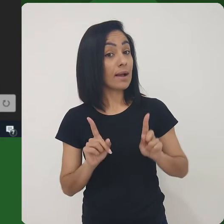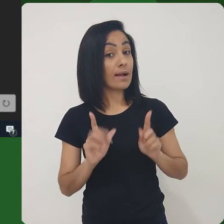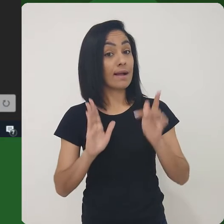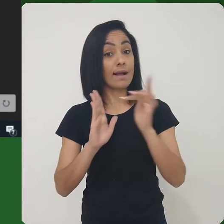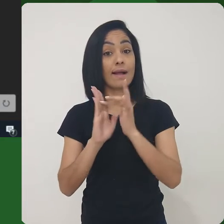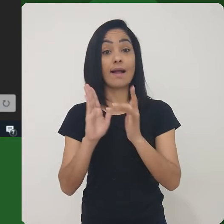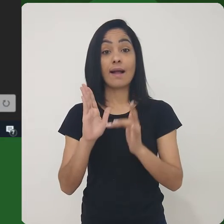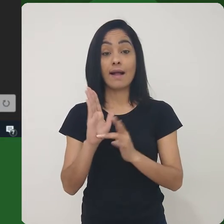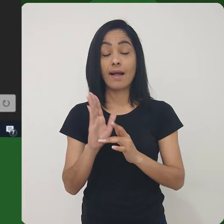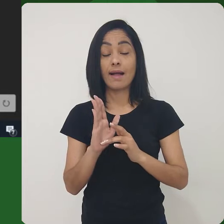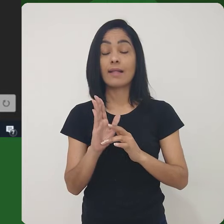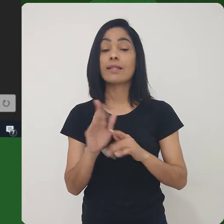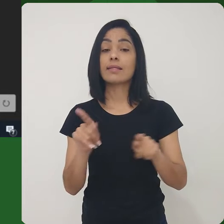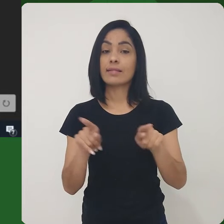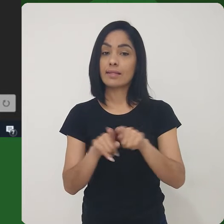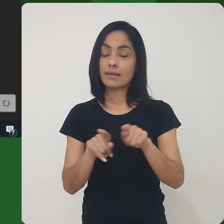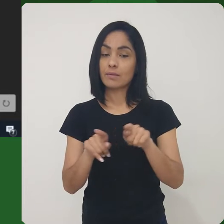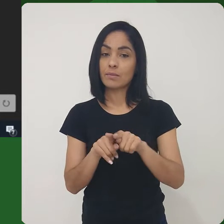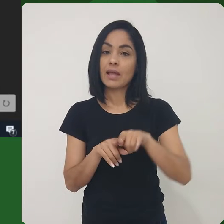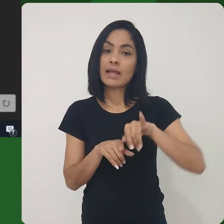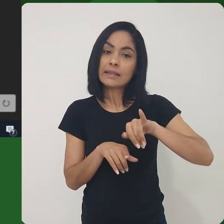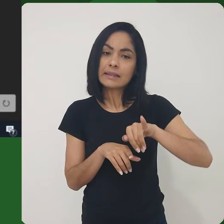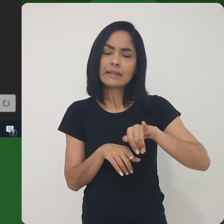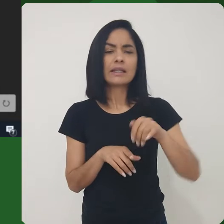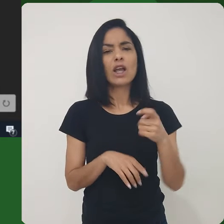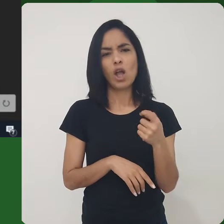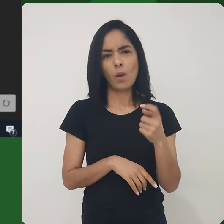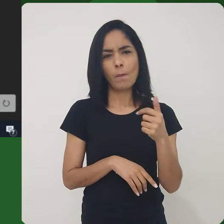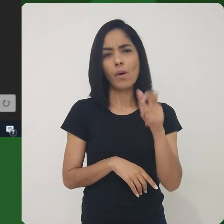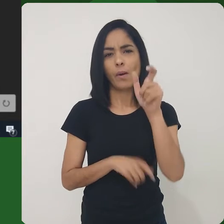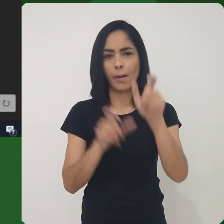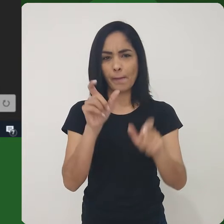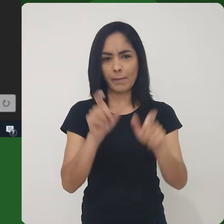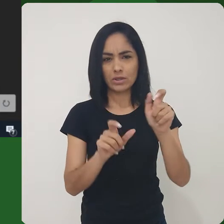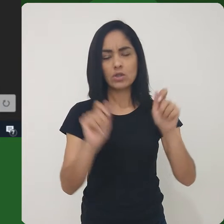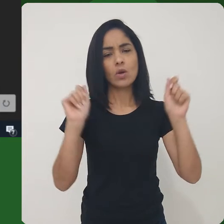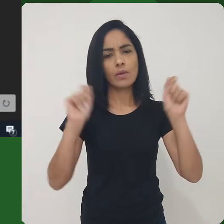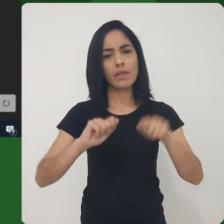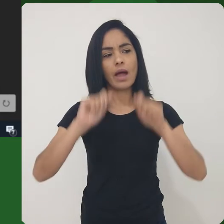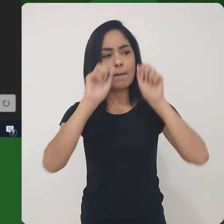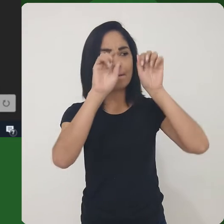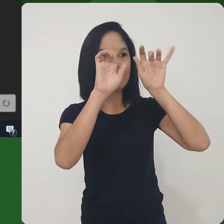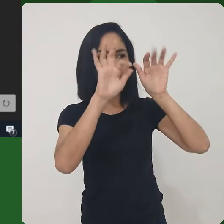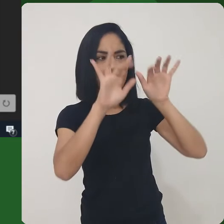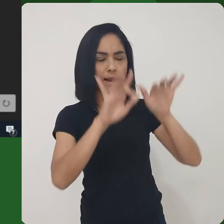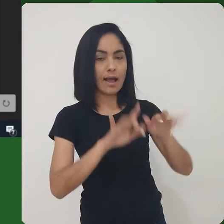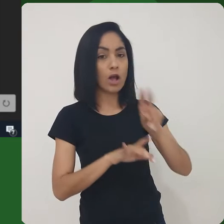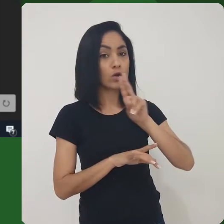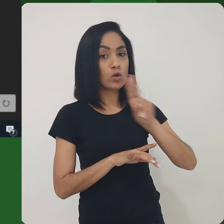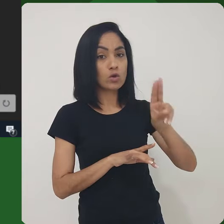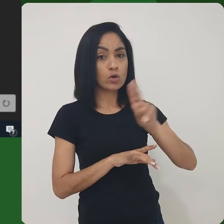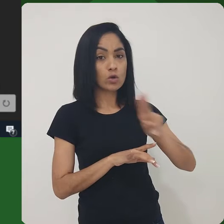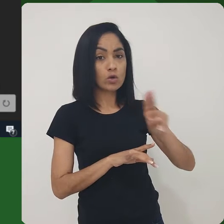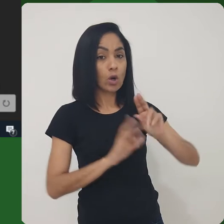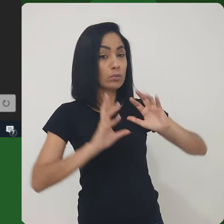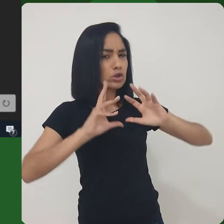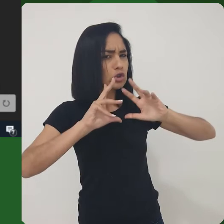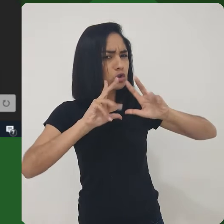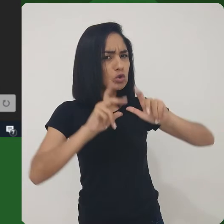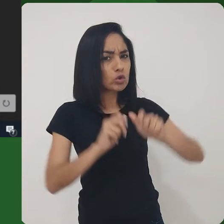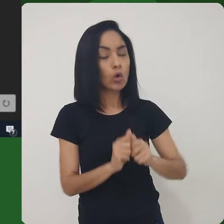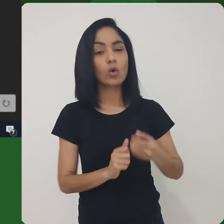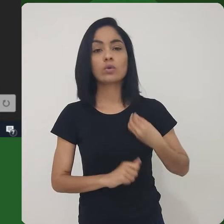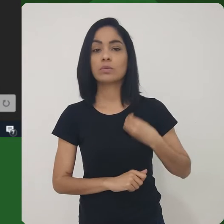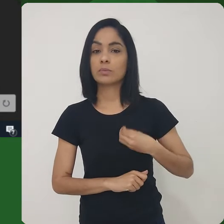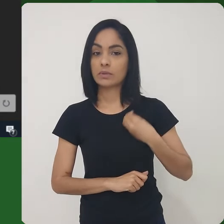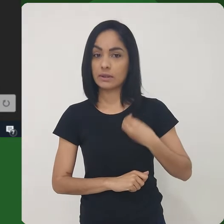Mas há também a possibilidade, se não for muitas pessoas, o nome de todas elas, né, na relação e